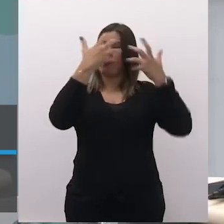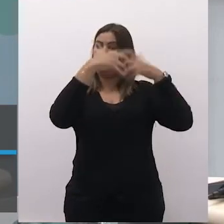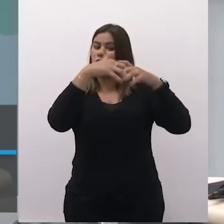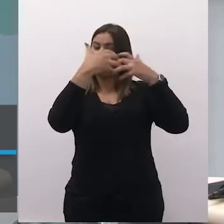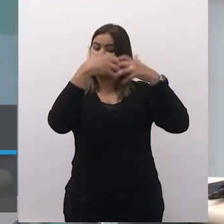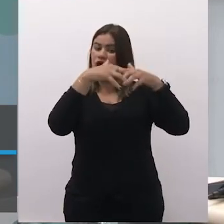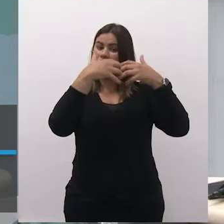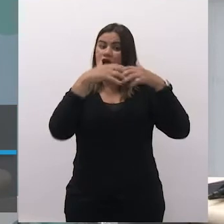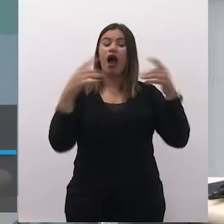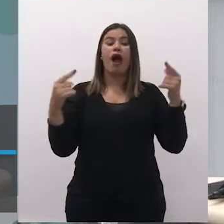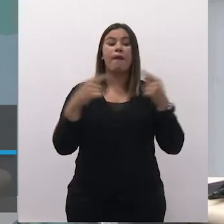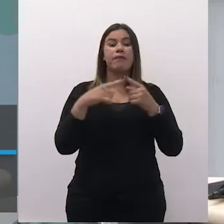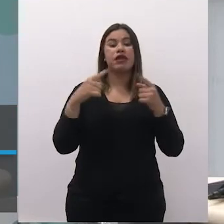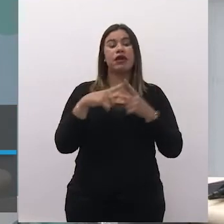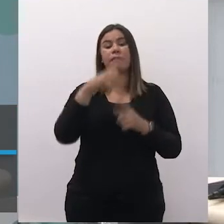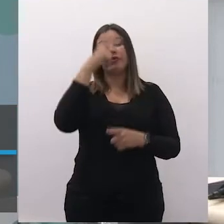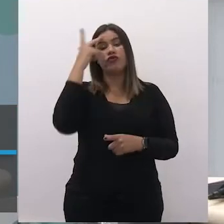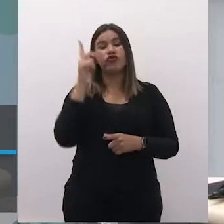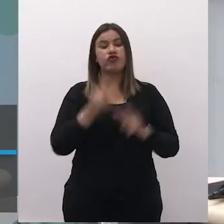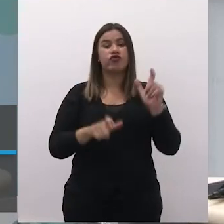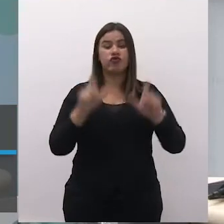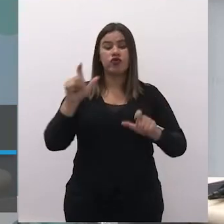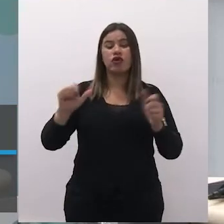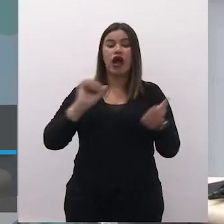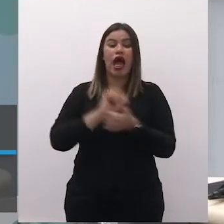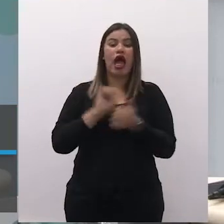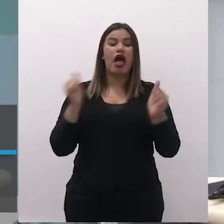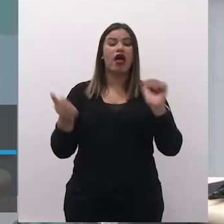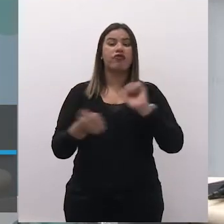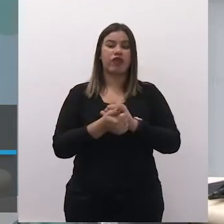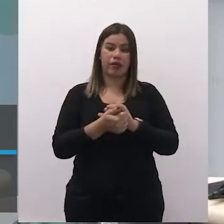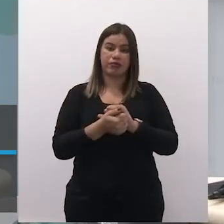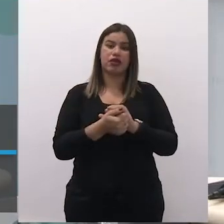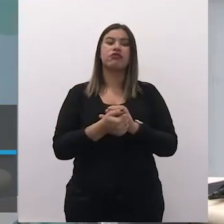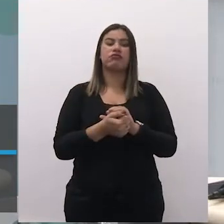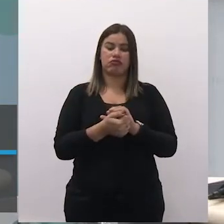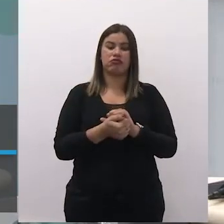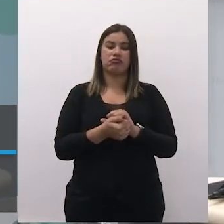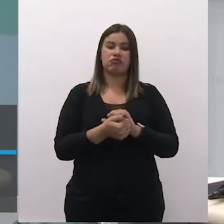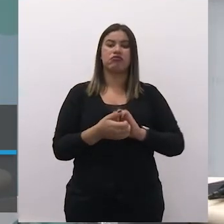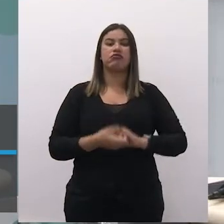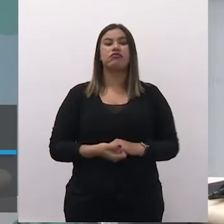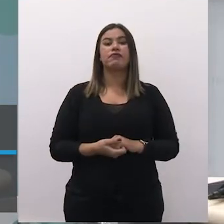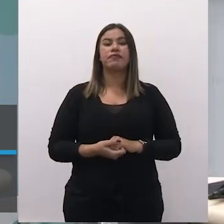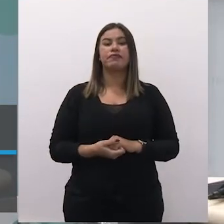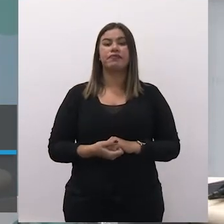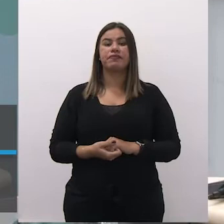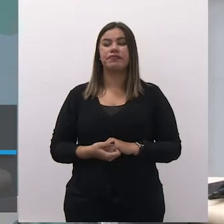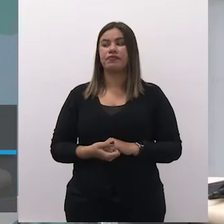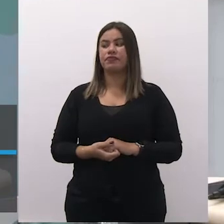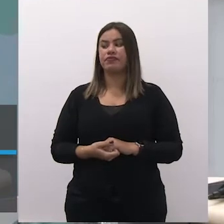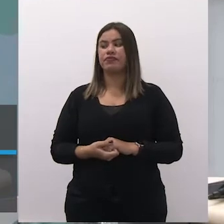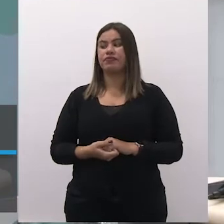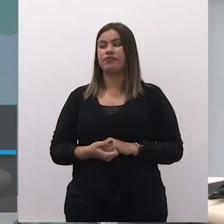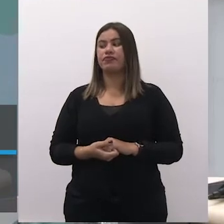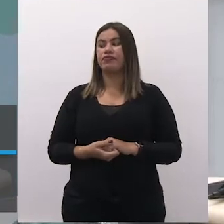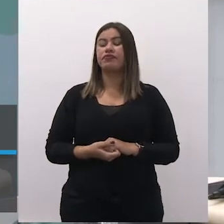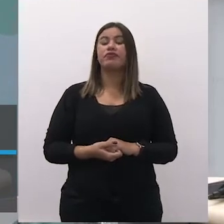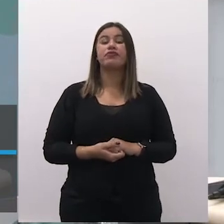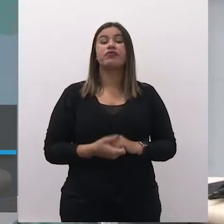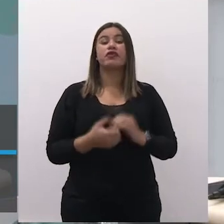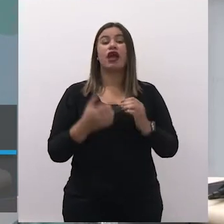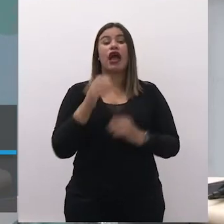quais os indivíduos intelectualmente se adaptam e organizam o seu meio. A assimilação.